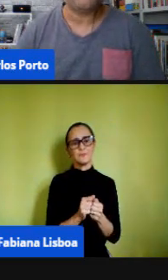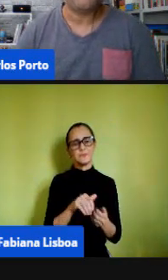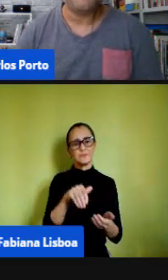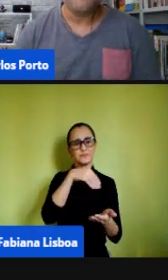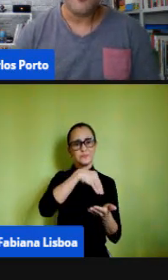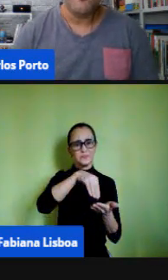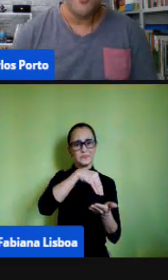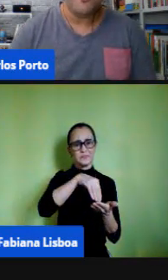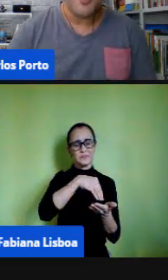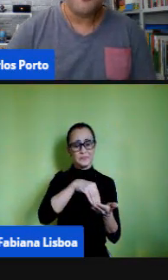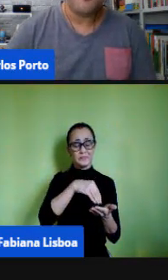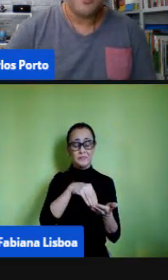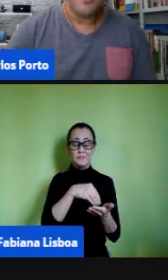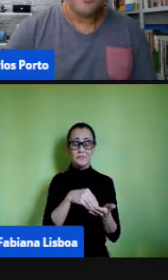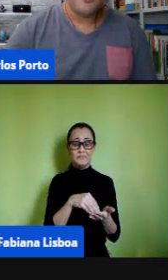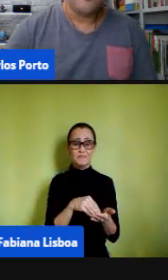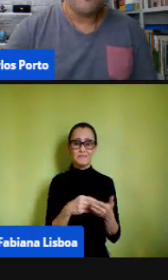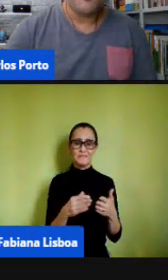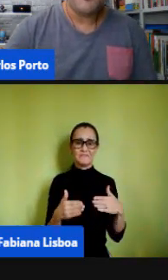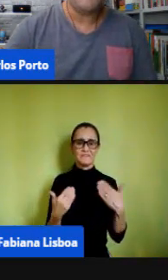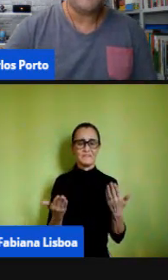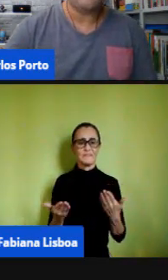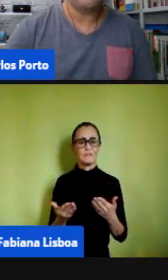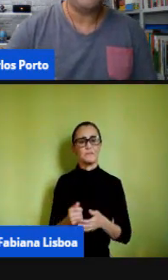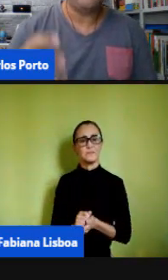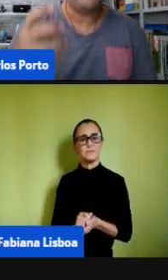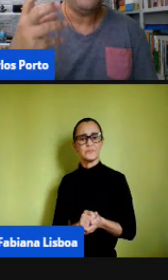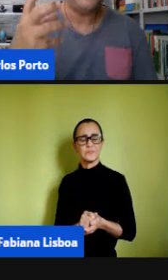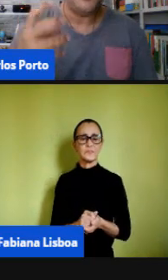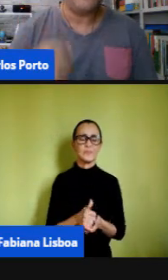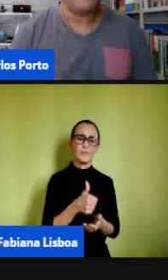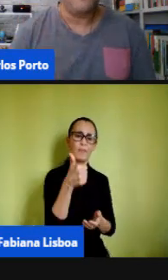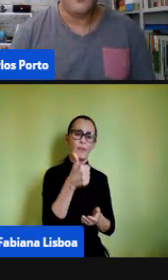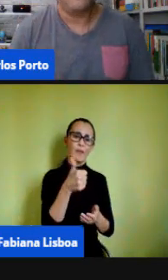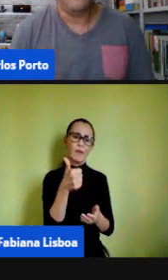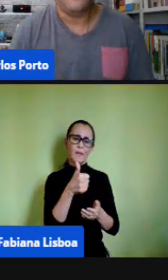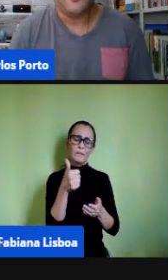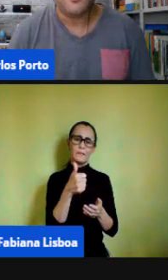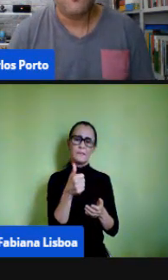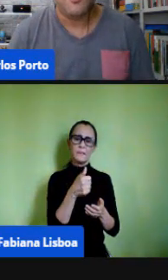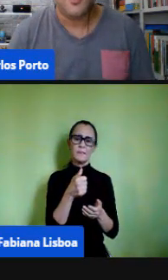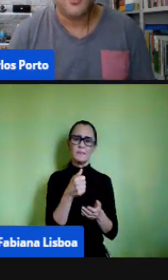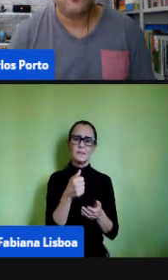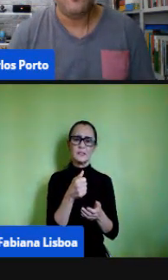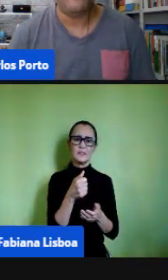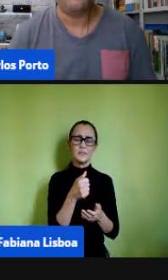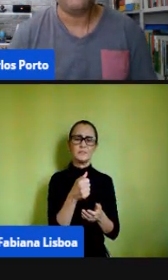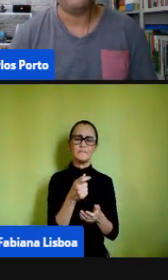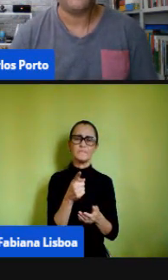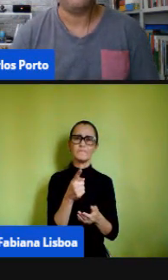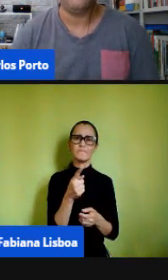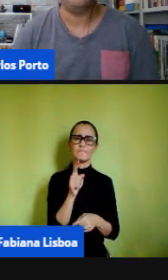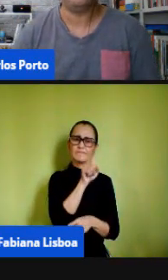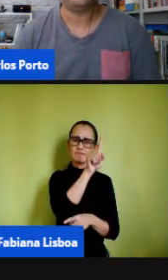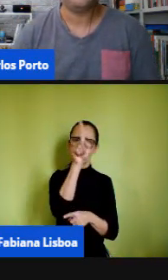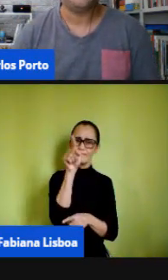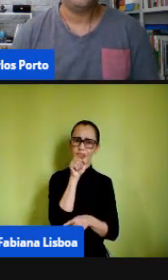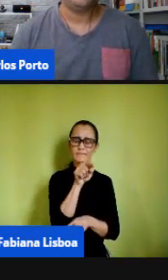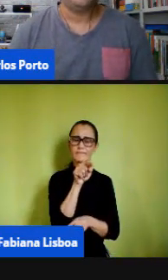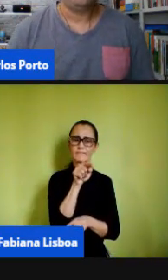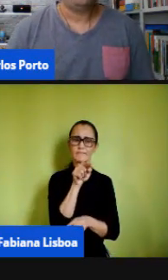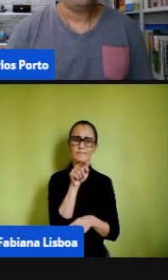secretaria. Muito bem. Então, a primeira indagação que surge na nossa mente, através daquele título